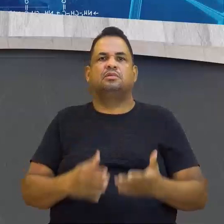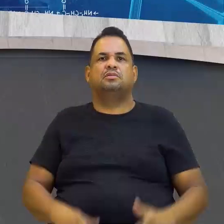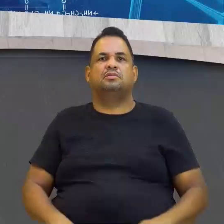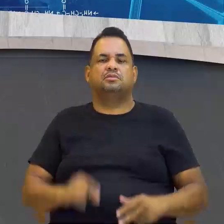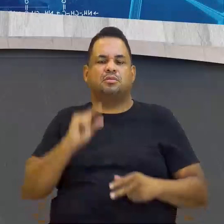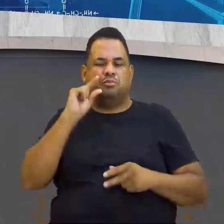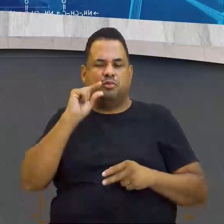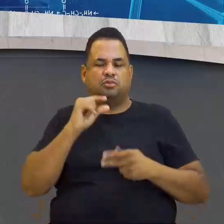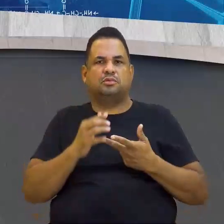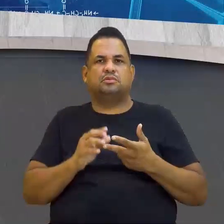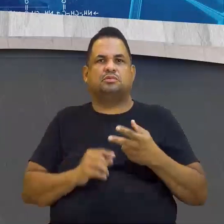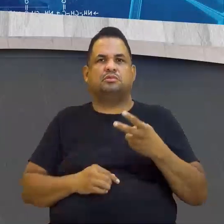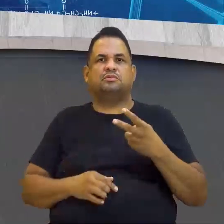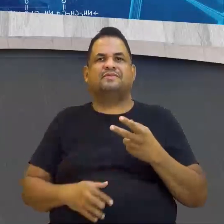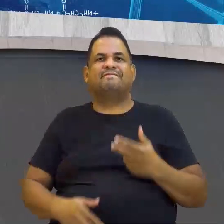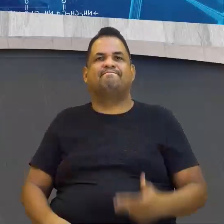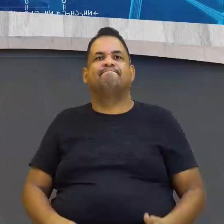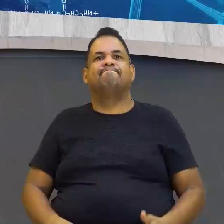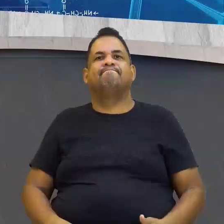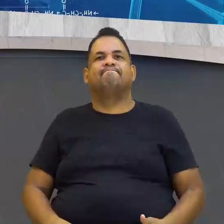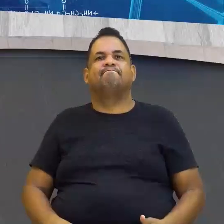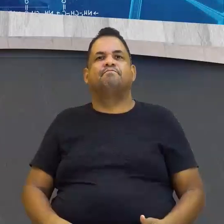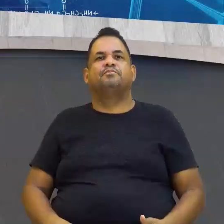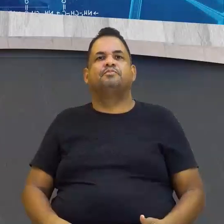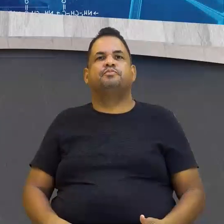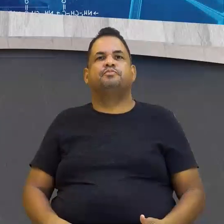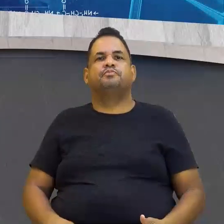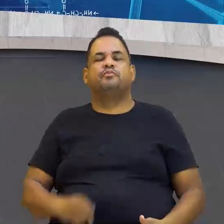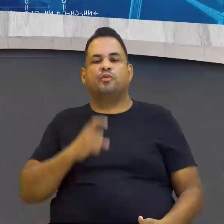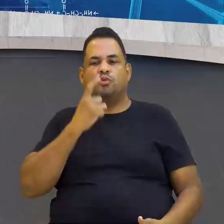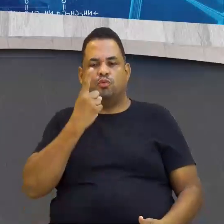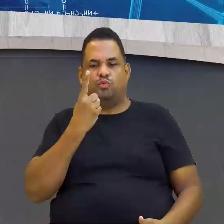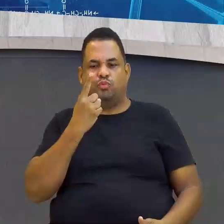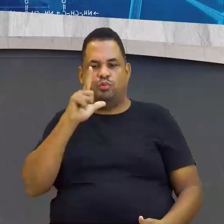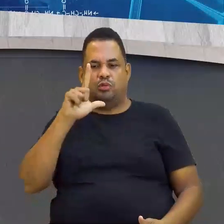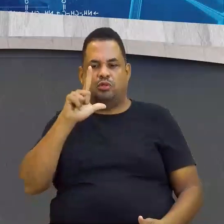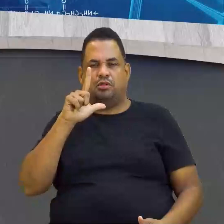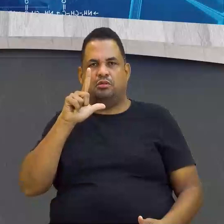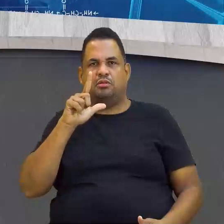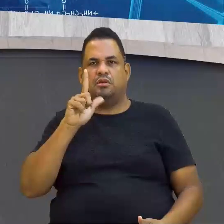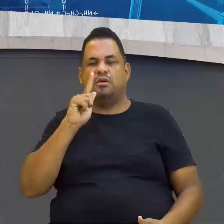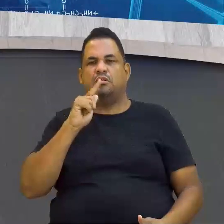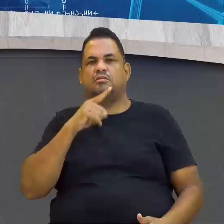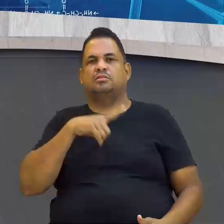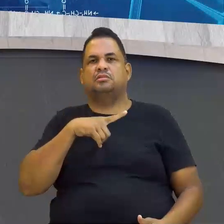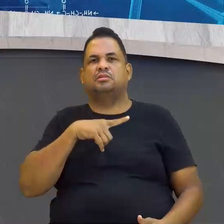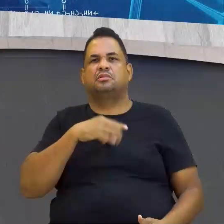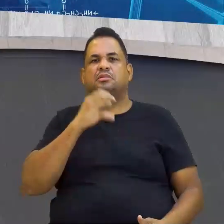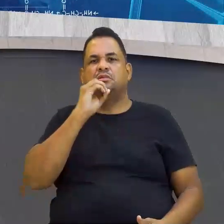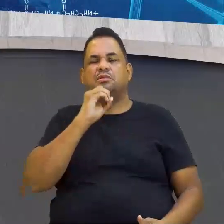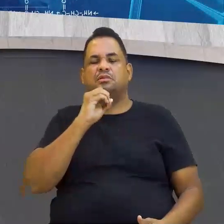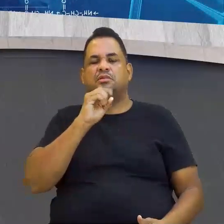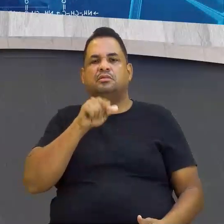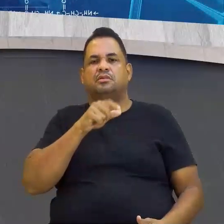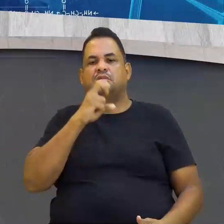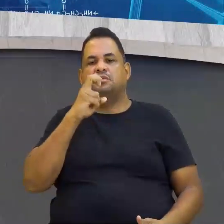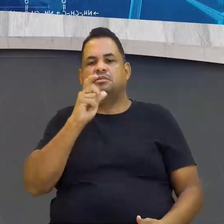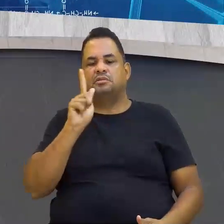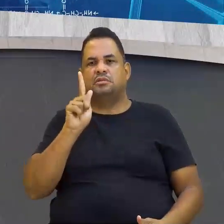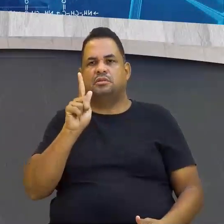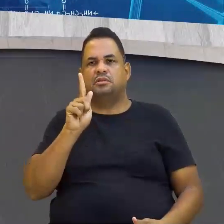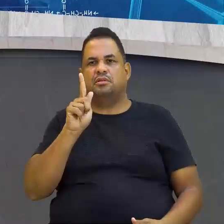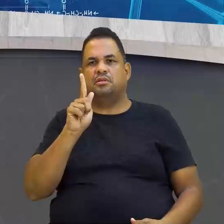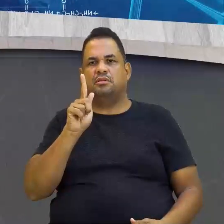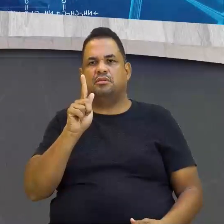salobra. E aí o que acontece? Para 1 litro de água, eu posso ter de 0,5 gramas